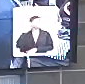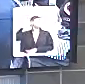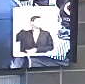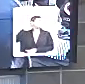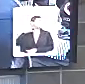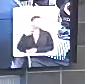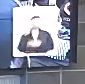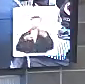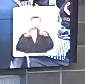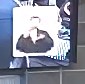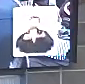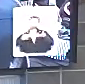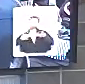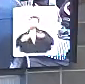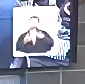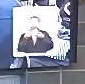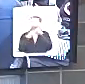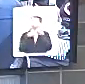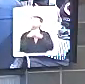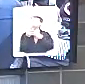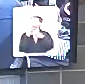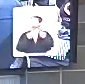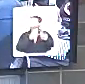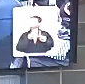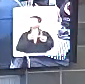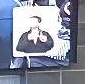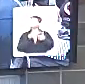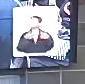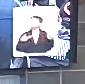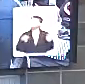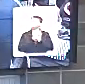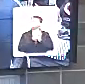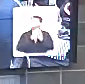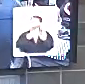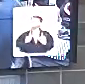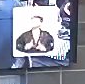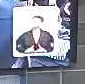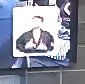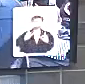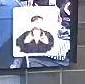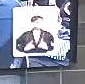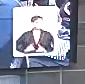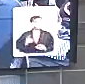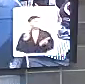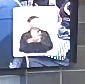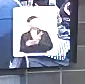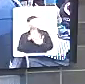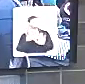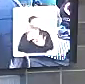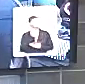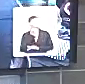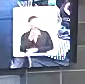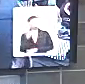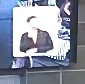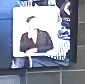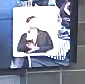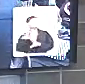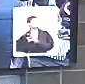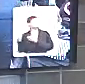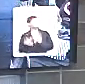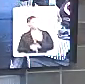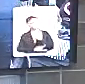de como que as coisas com relação a as pessoas com deficiência acontece e tá tudo muito bacana tá tudo dentro da Lei tudo pertinho eu